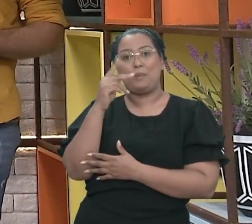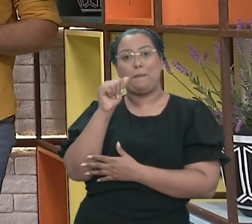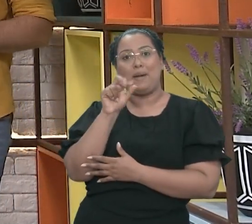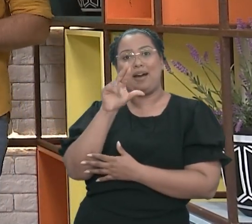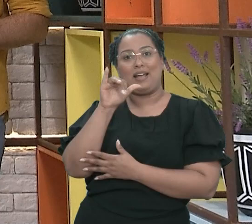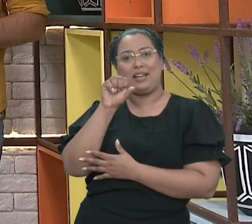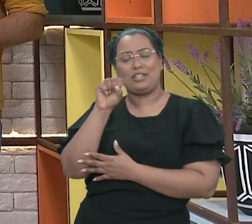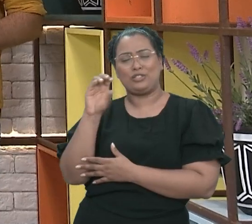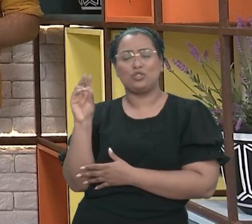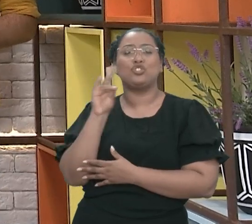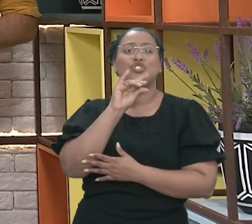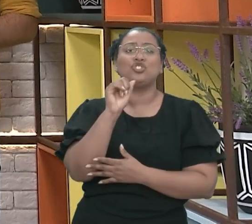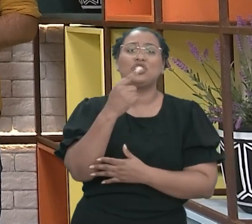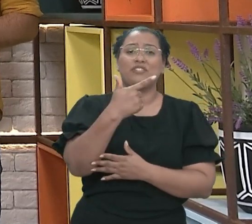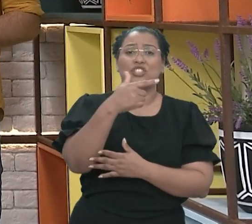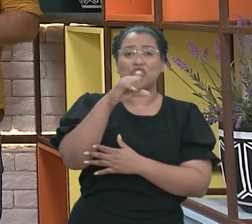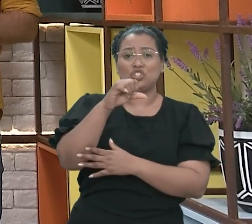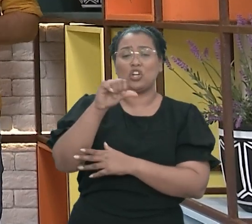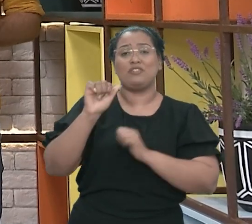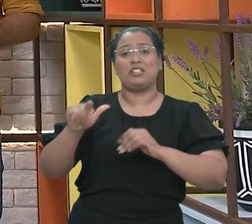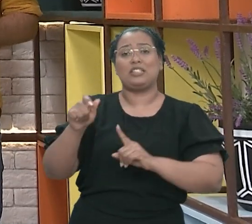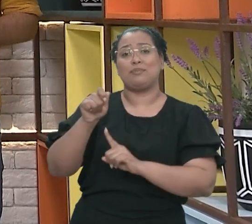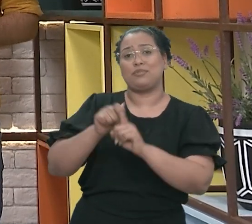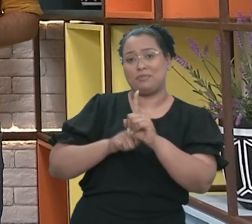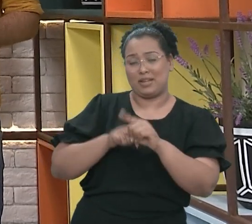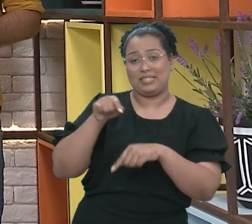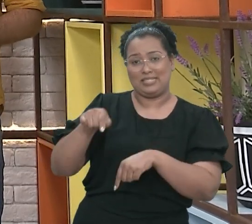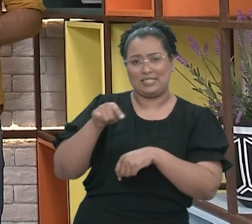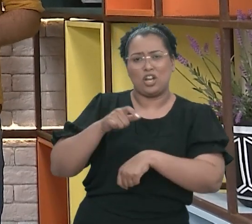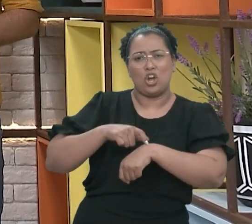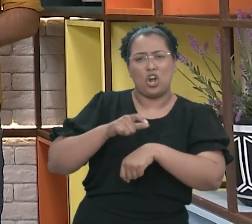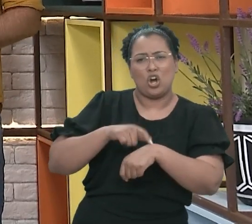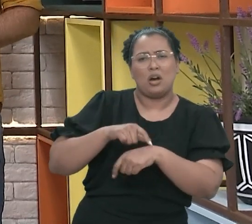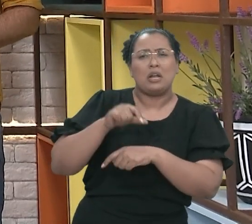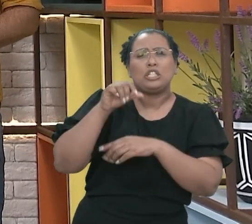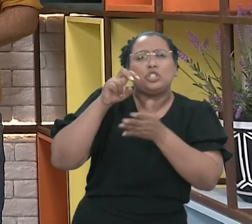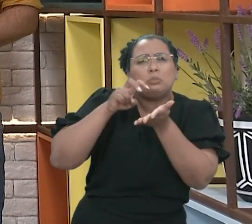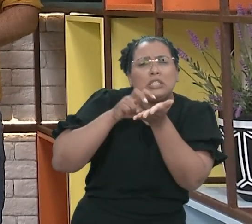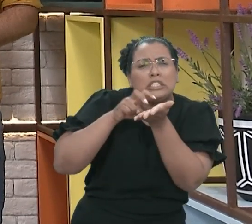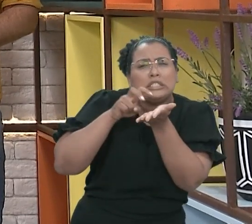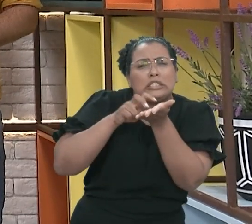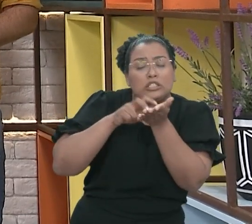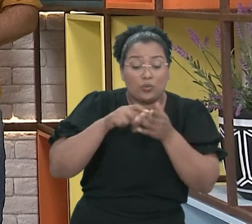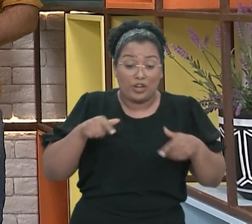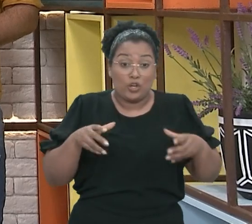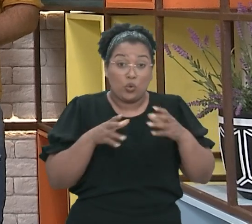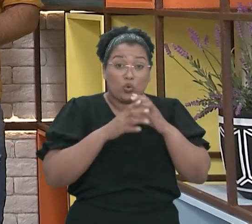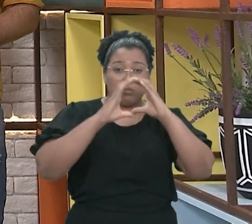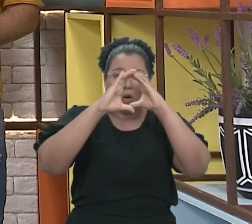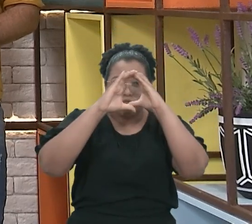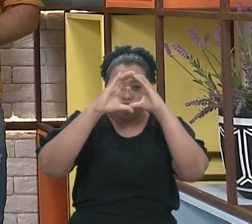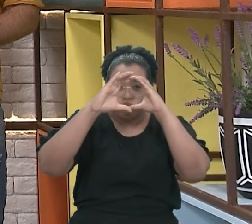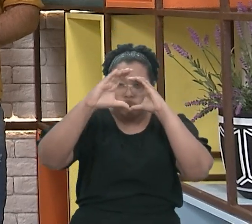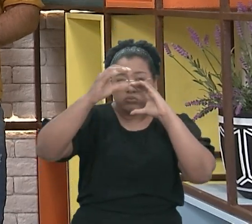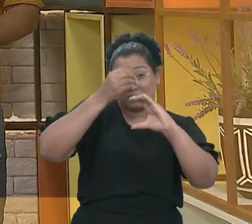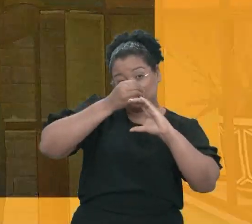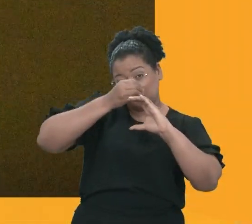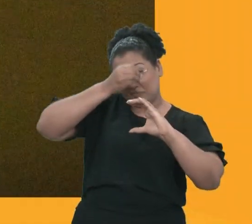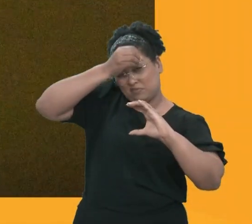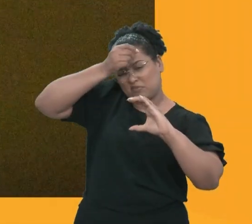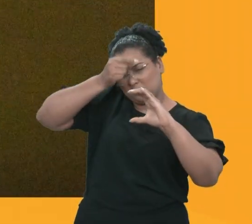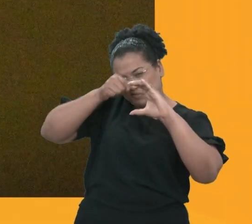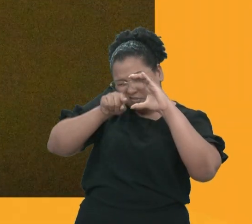setembro, por volta das 5h30 da manhã, antes então do amanhecer. Os integrantes do clube utilizaram um telescópio de